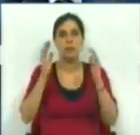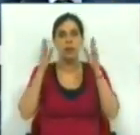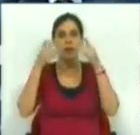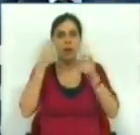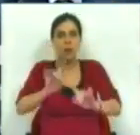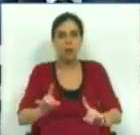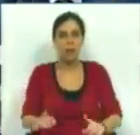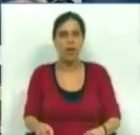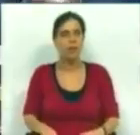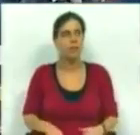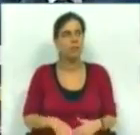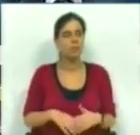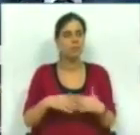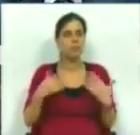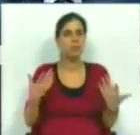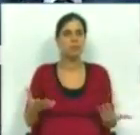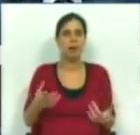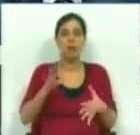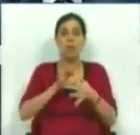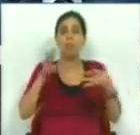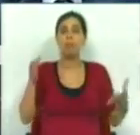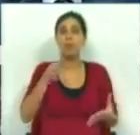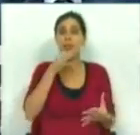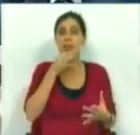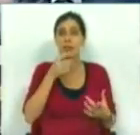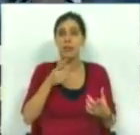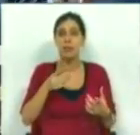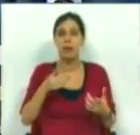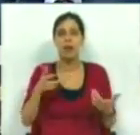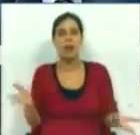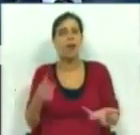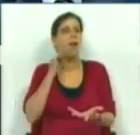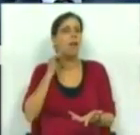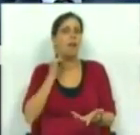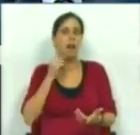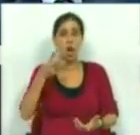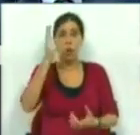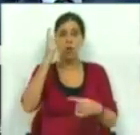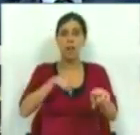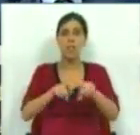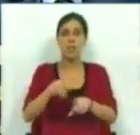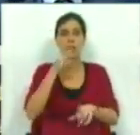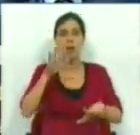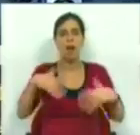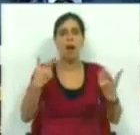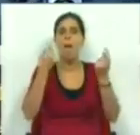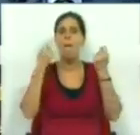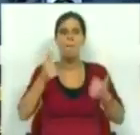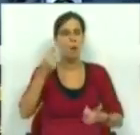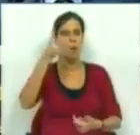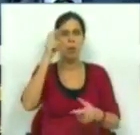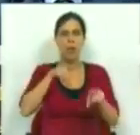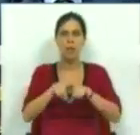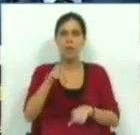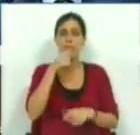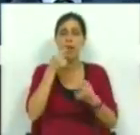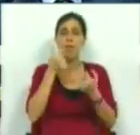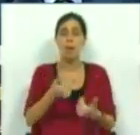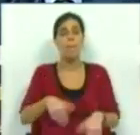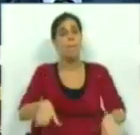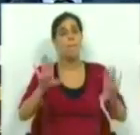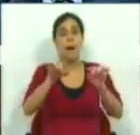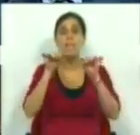autismo, onde tanto a despropósito se fala com leviandade de coragem política, tem-se falado pouco de coragem política. E